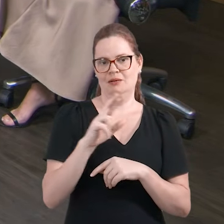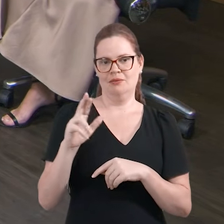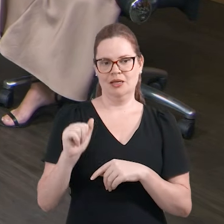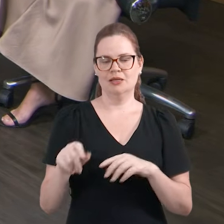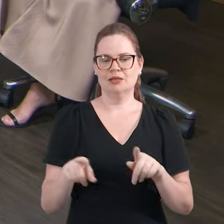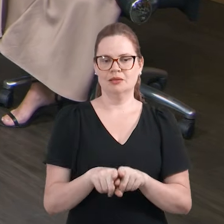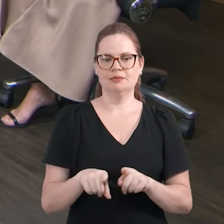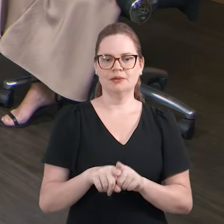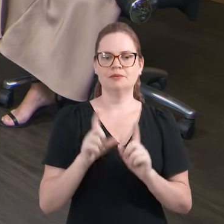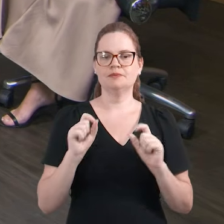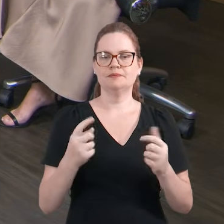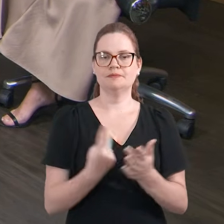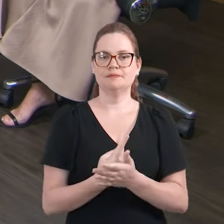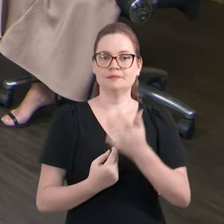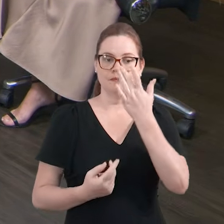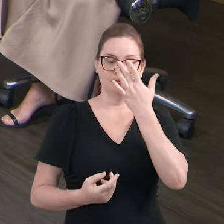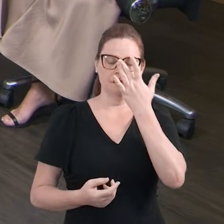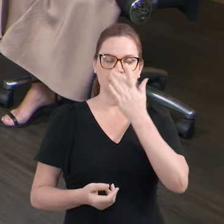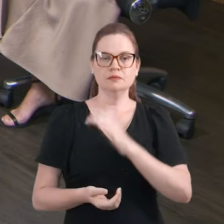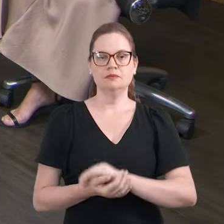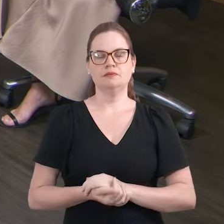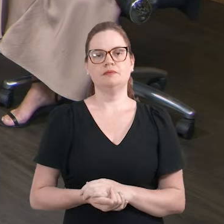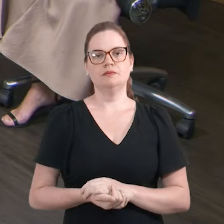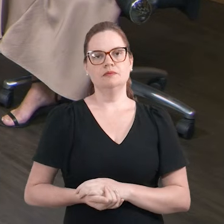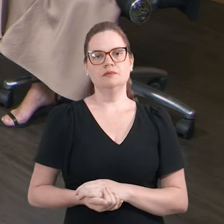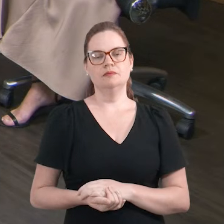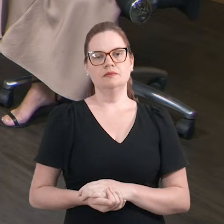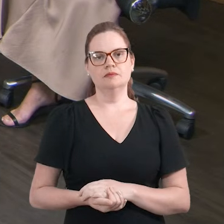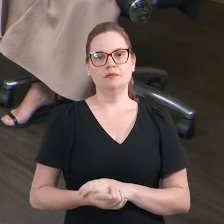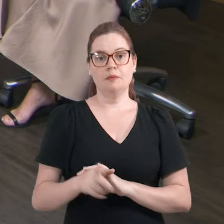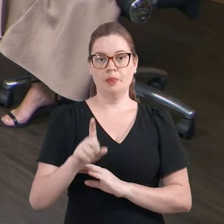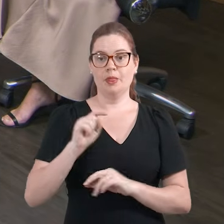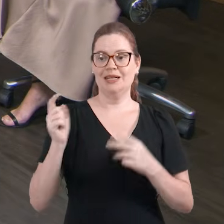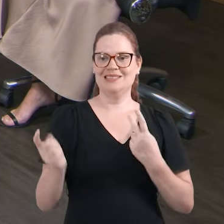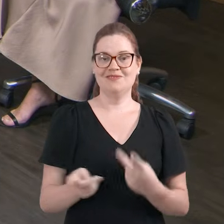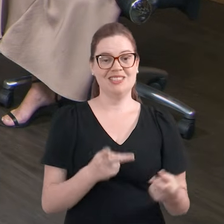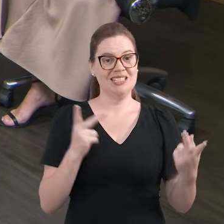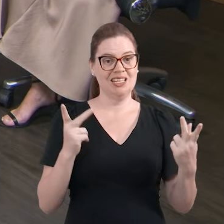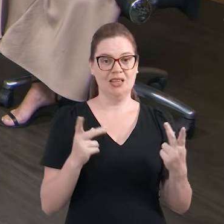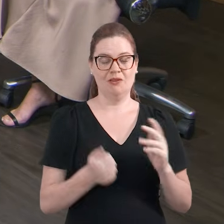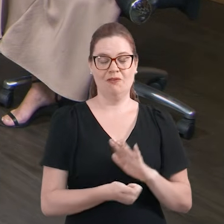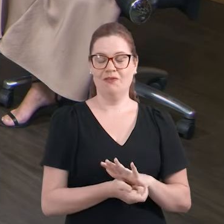entrada também é a mesma igreja, eles visitam muito,